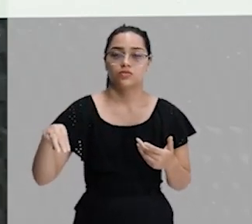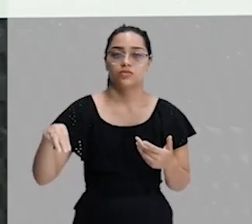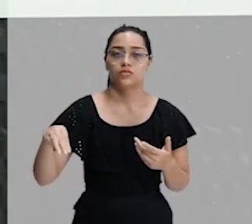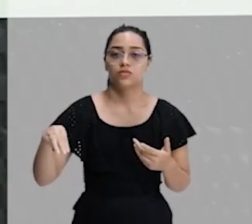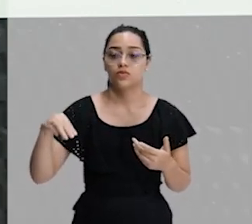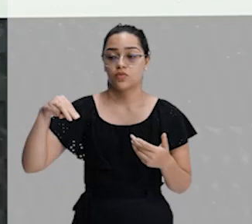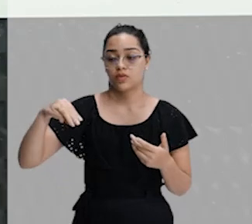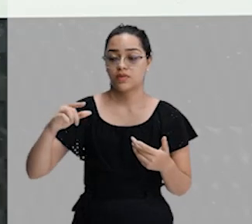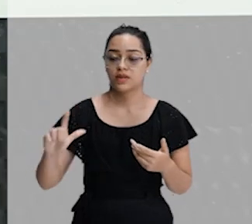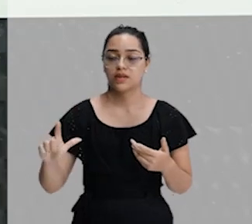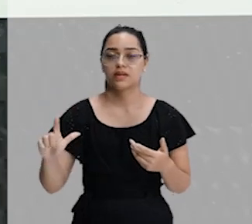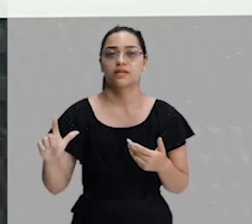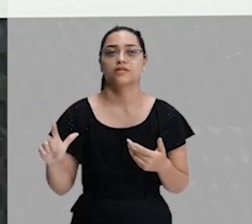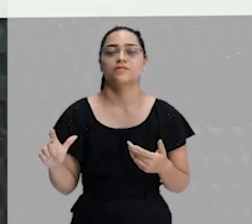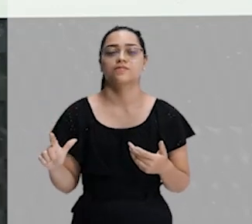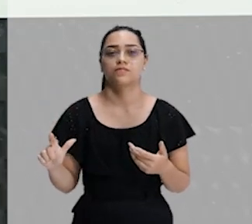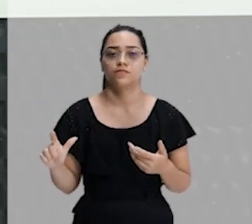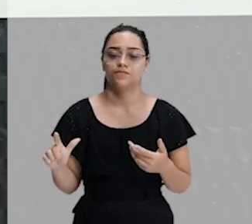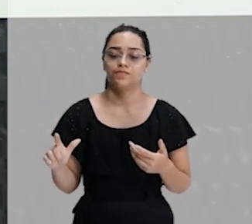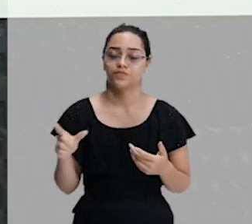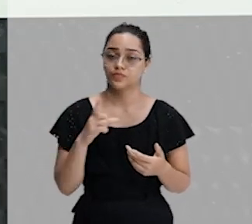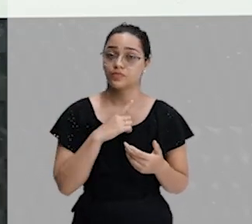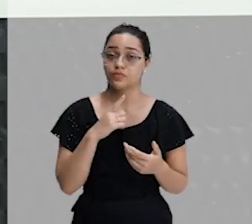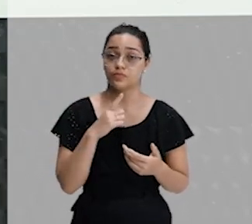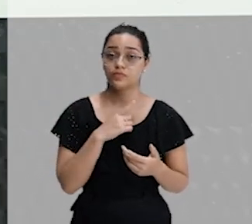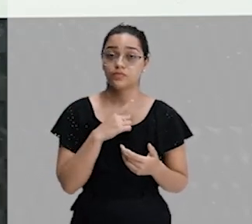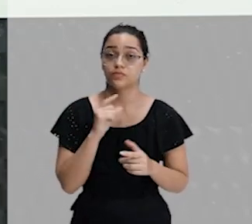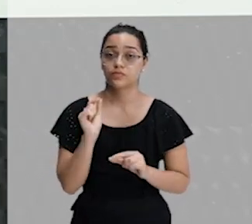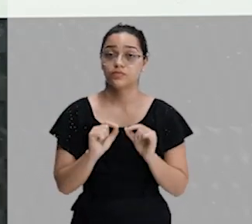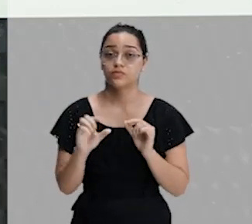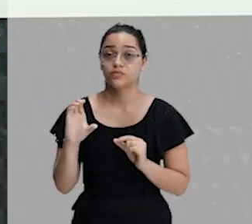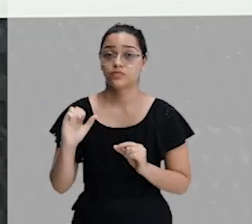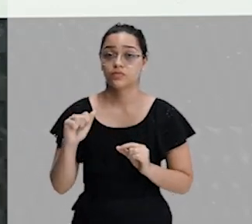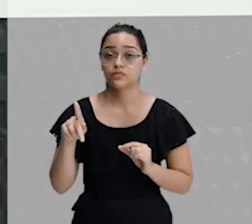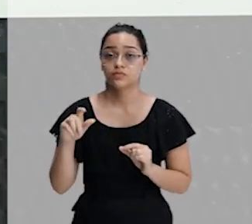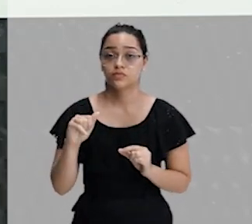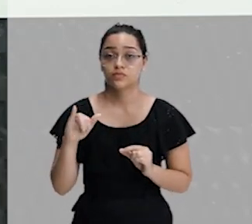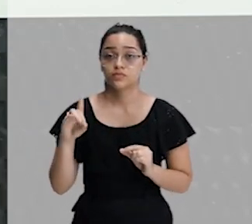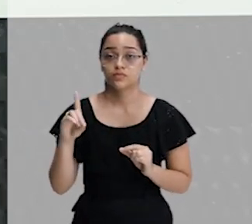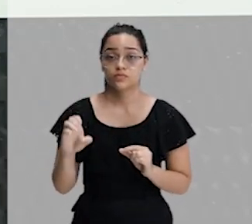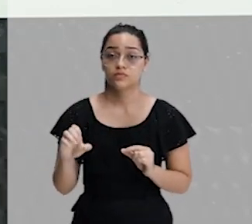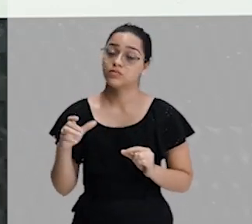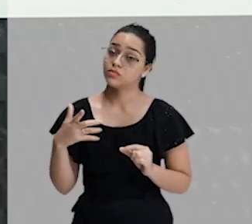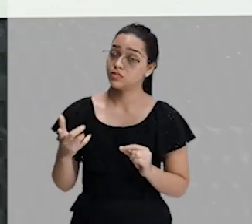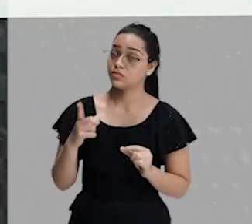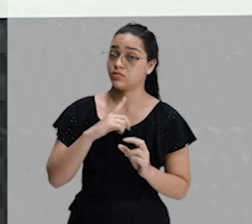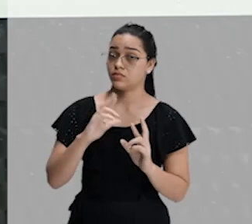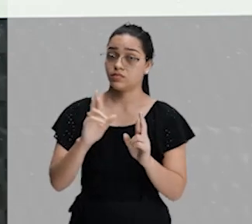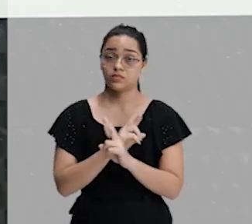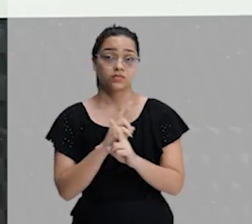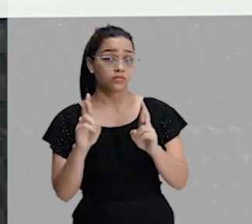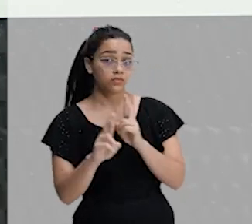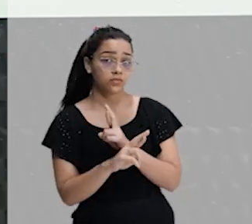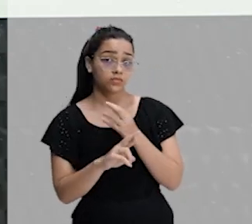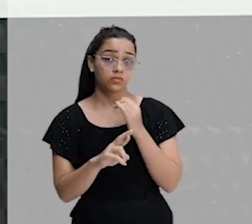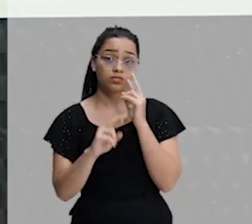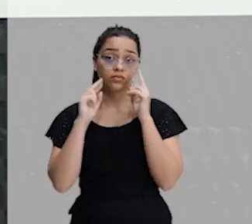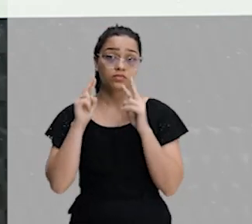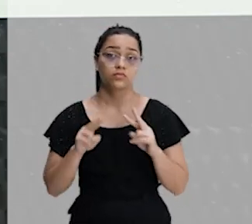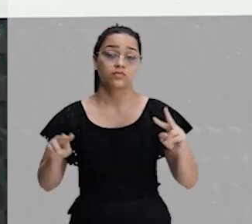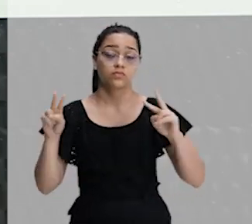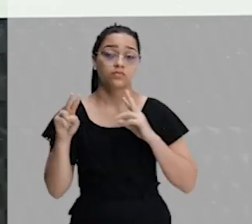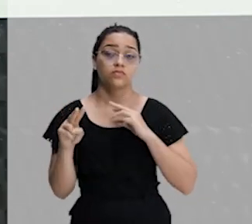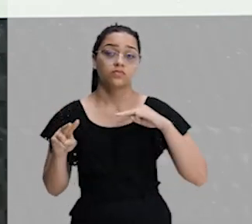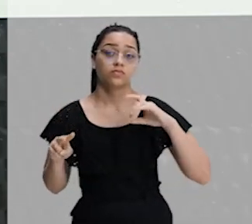o ml. Né? São medidas de capacidade. Lógico que existem relações, que a gente vai ver aqui,